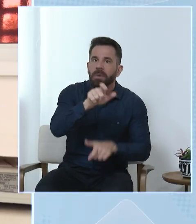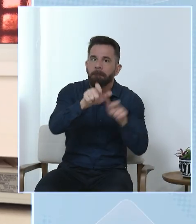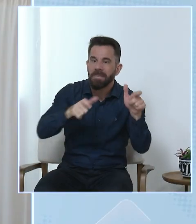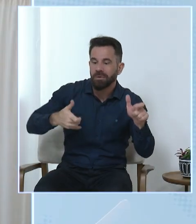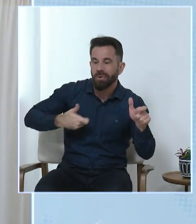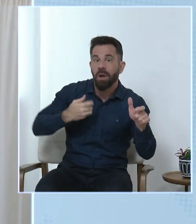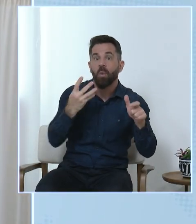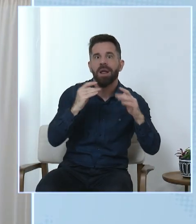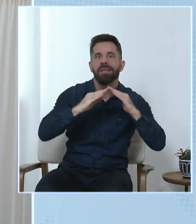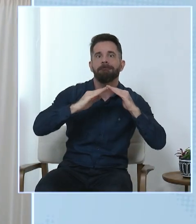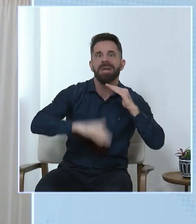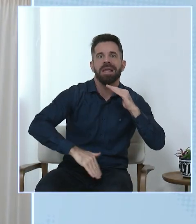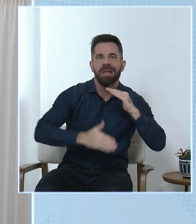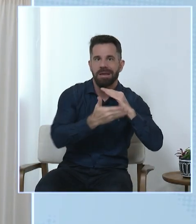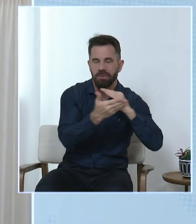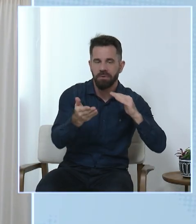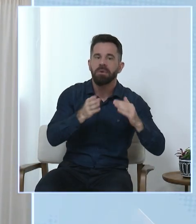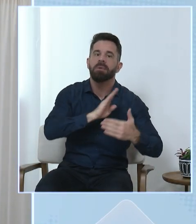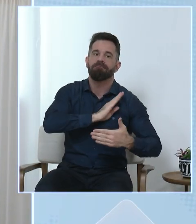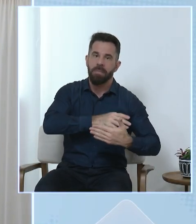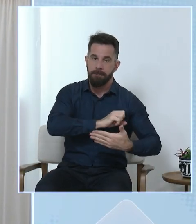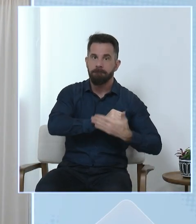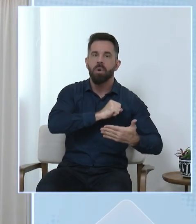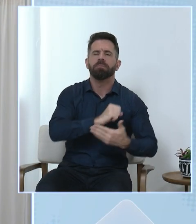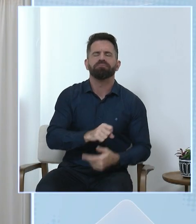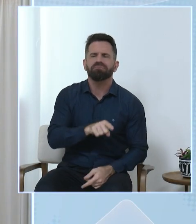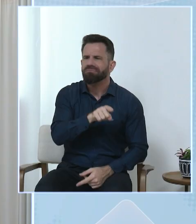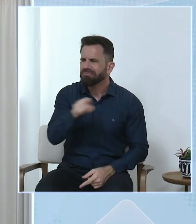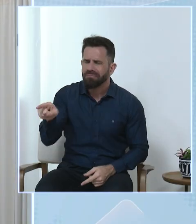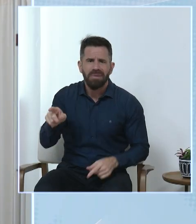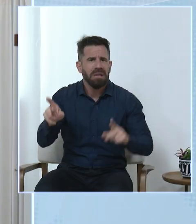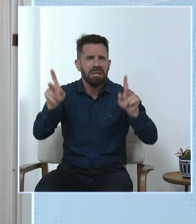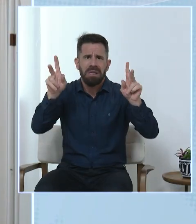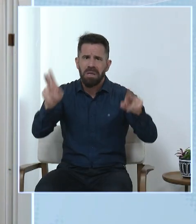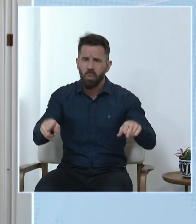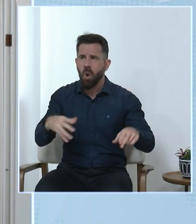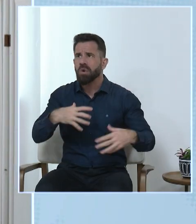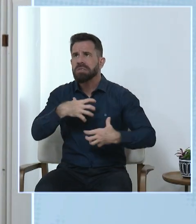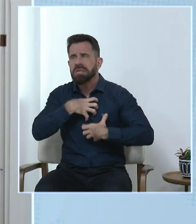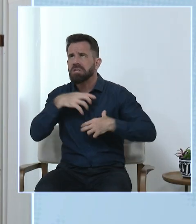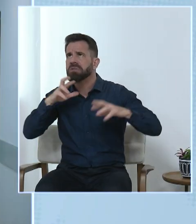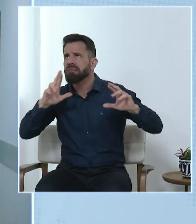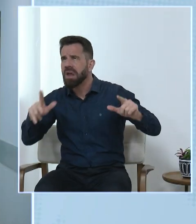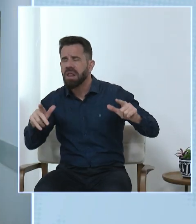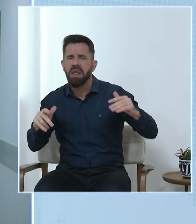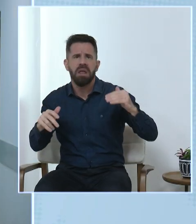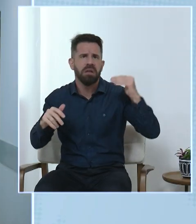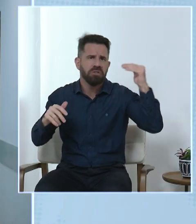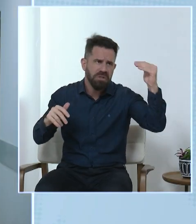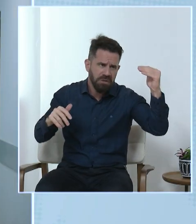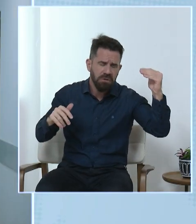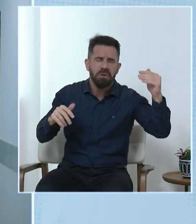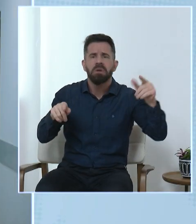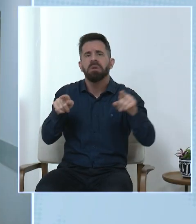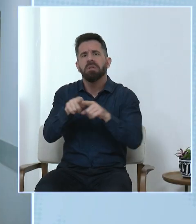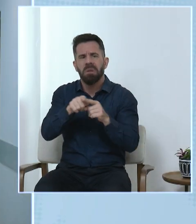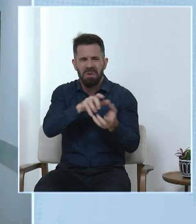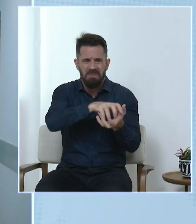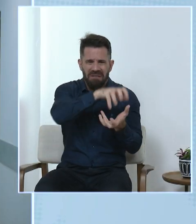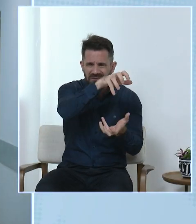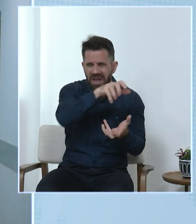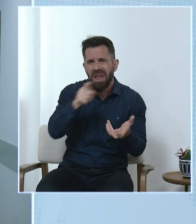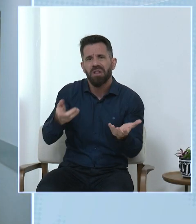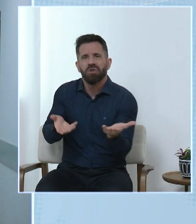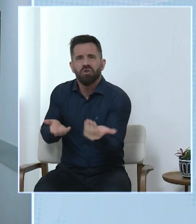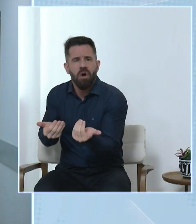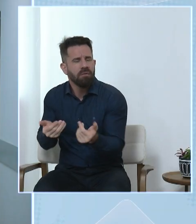anos. Os sintomas do infarto em jovens são os mesmos de pessoas mais velhas. Dor forte no peito, que pode irradiar para